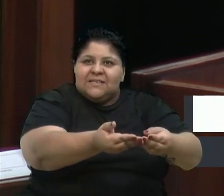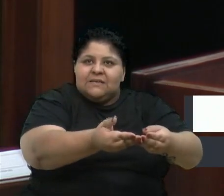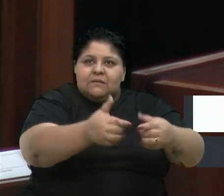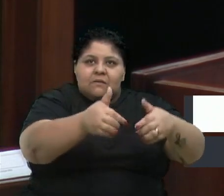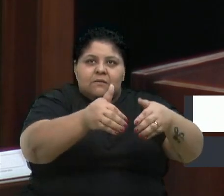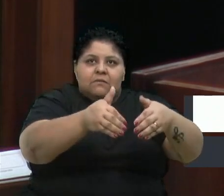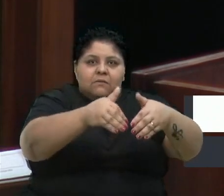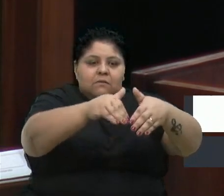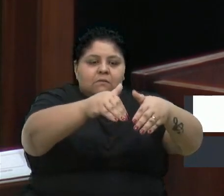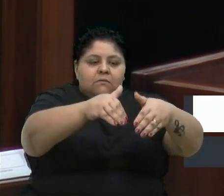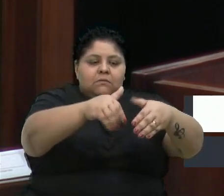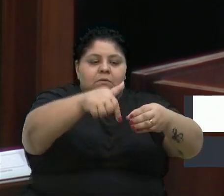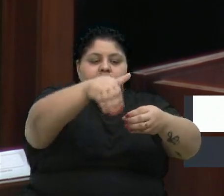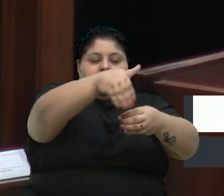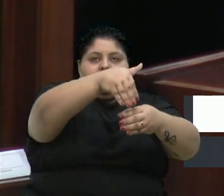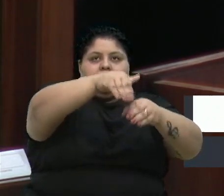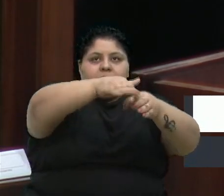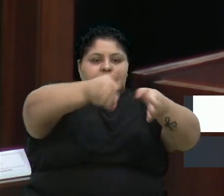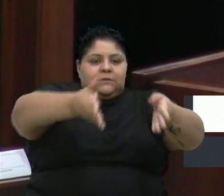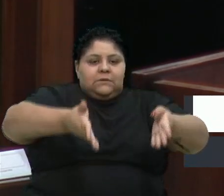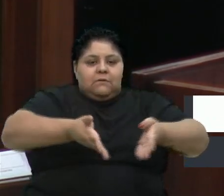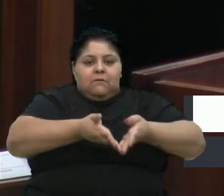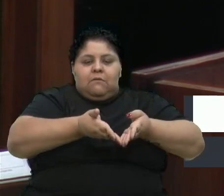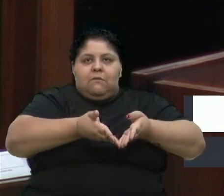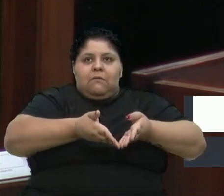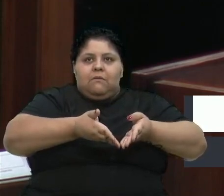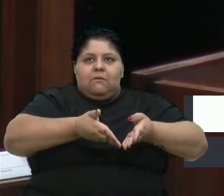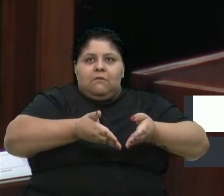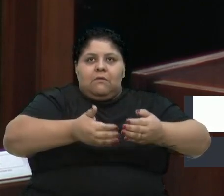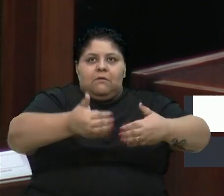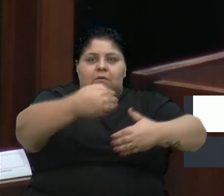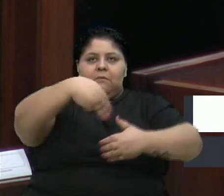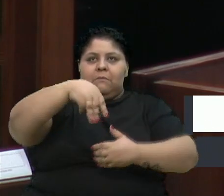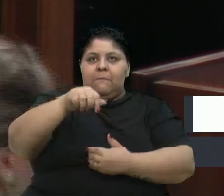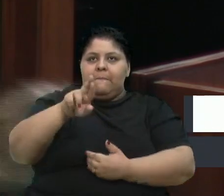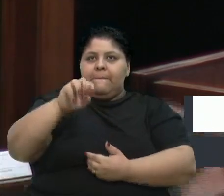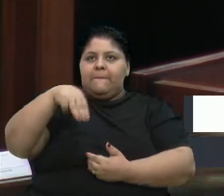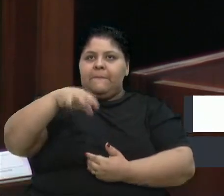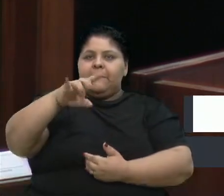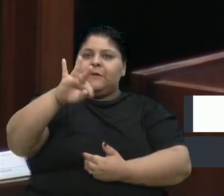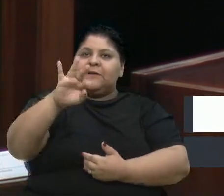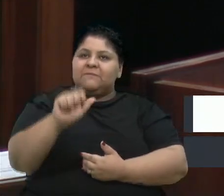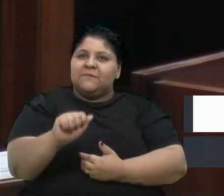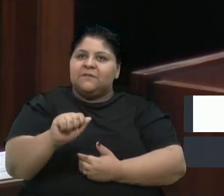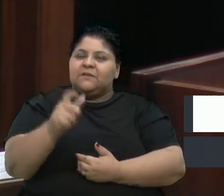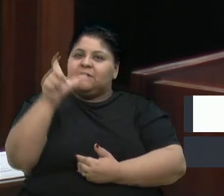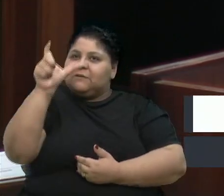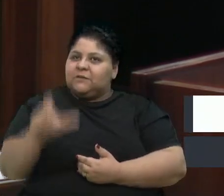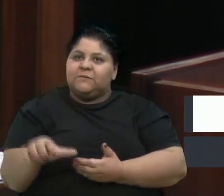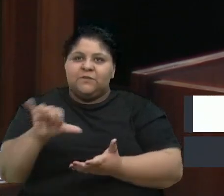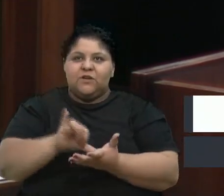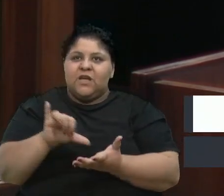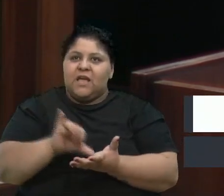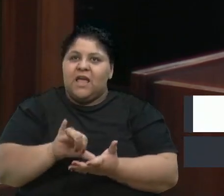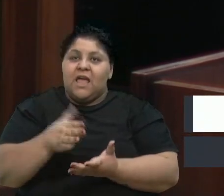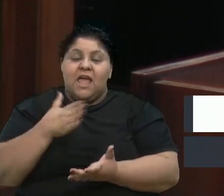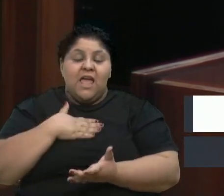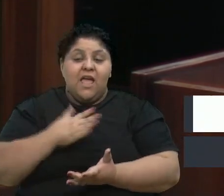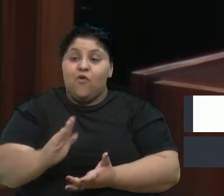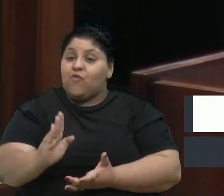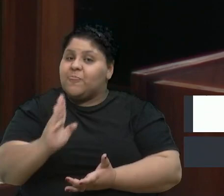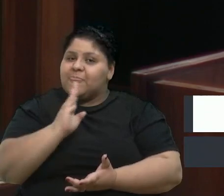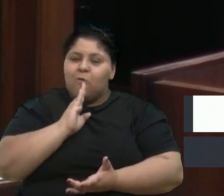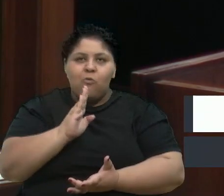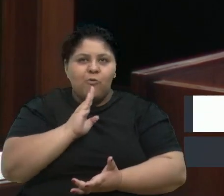marmitas para as pessoas no centro. E eu quero dizer para vocês que eu desconheço um restaurante